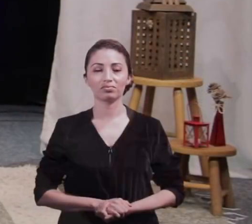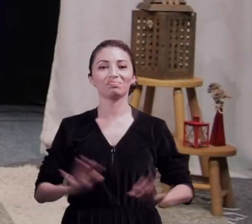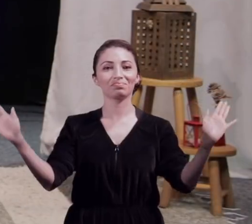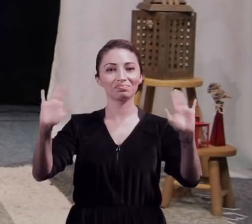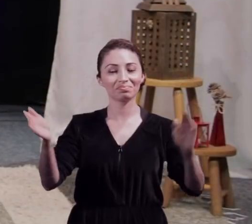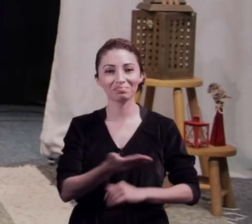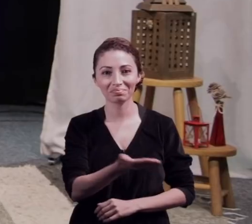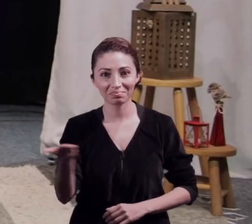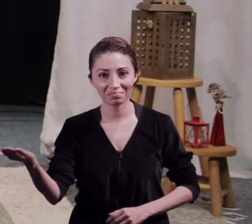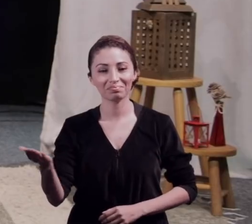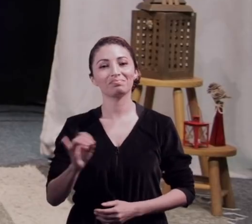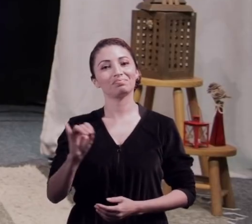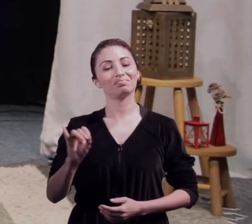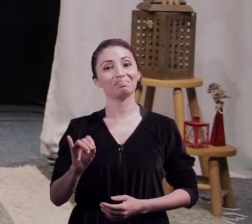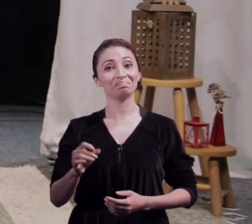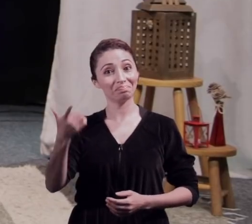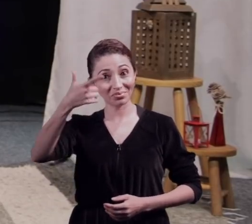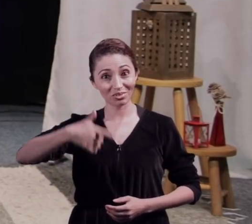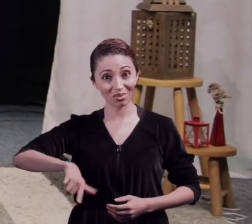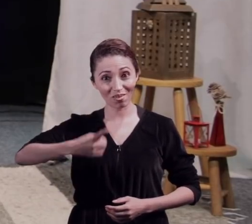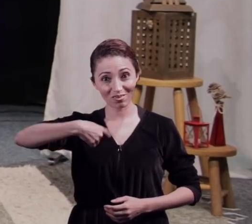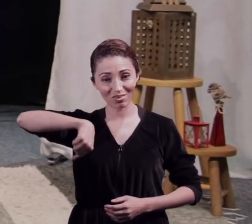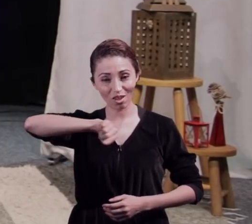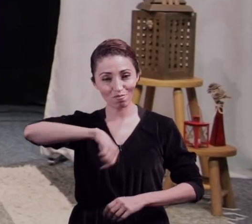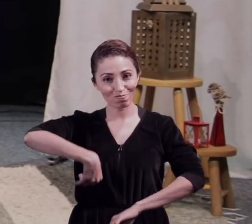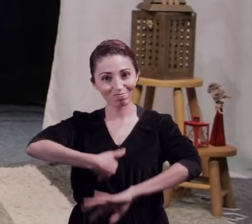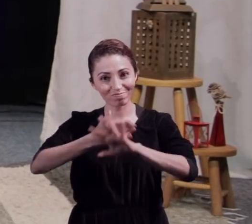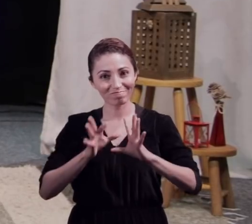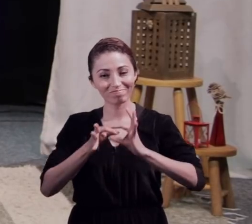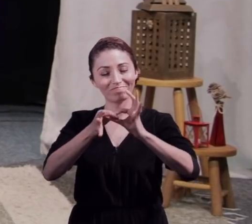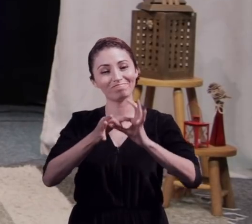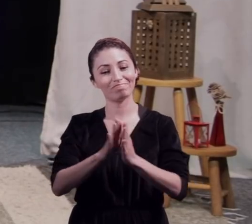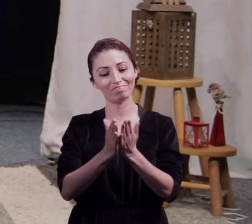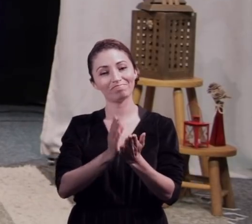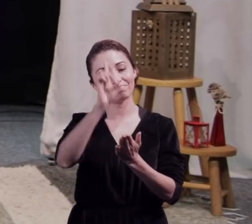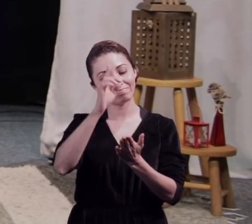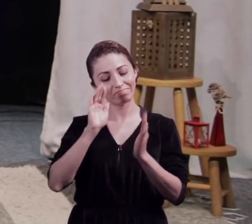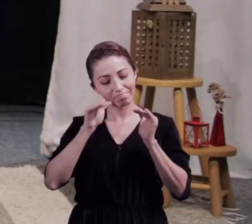Aleluia. Olá, irmãos. Mais uma vez, estamos juntos para estudar a palavra